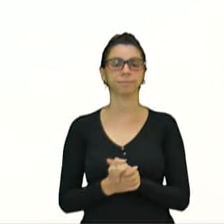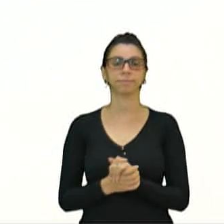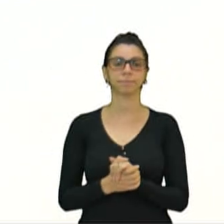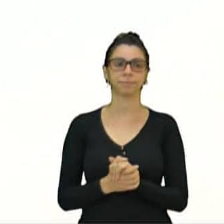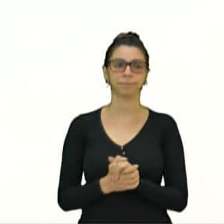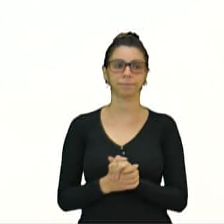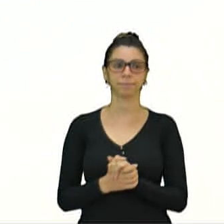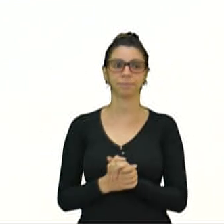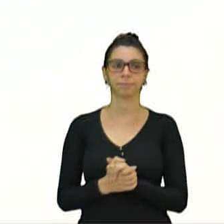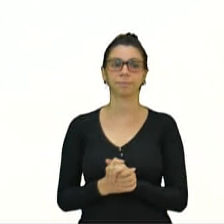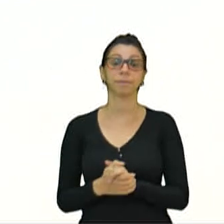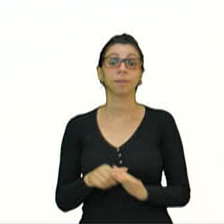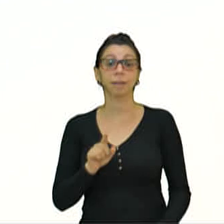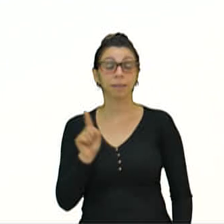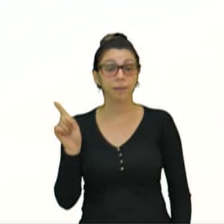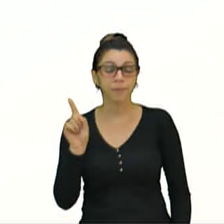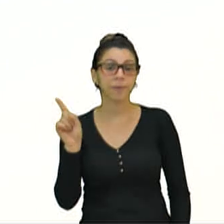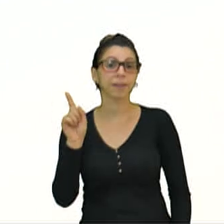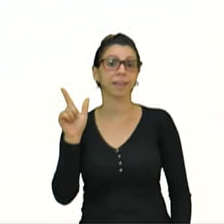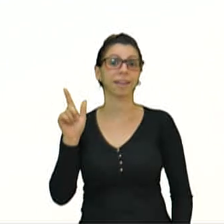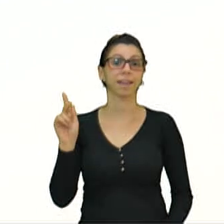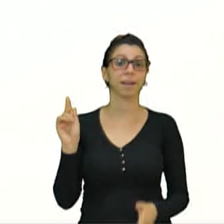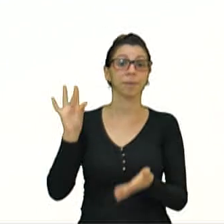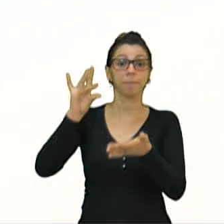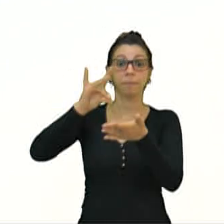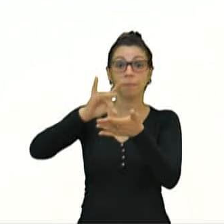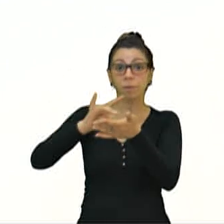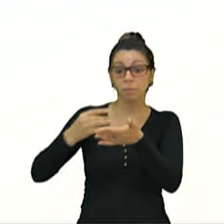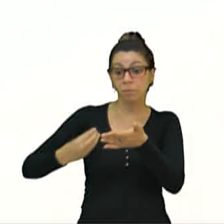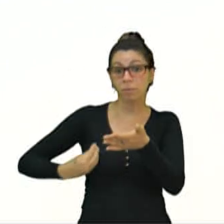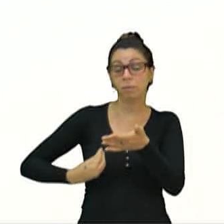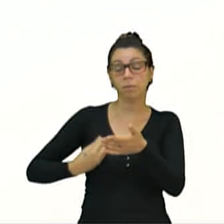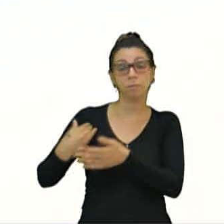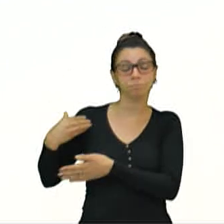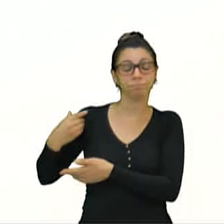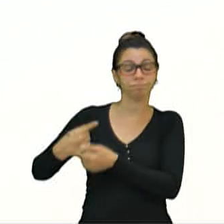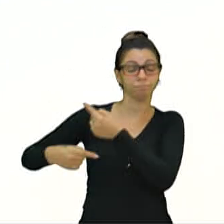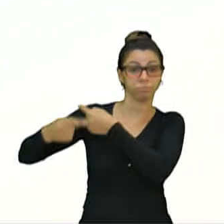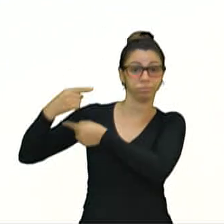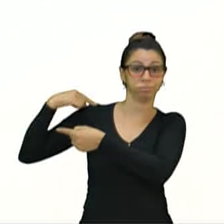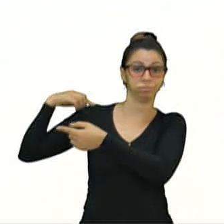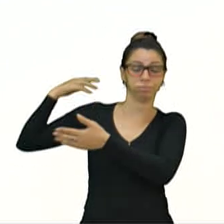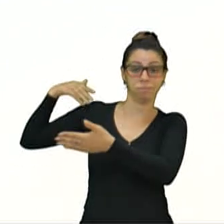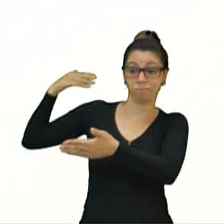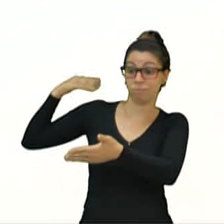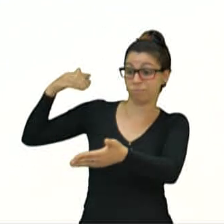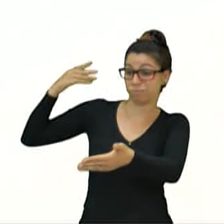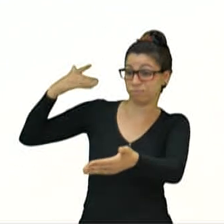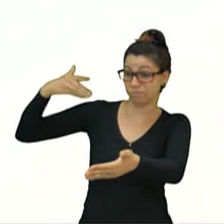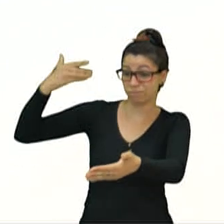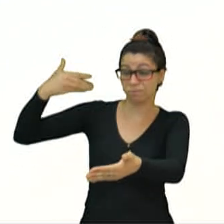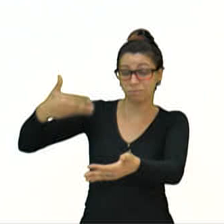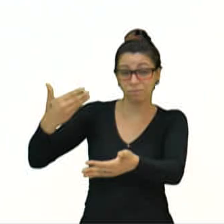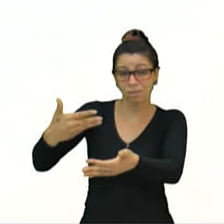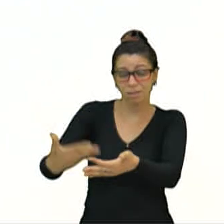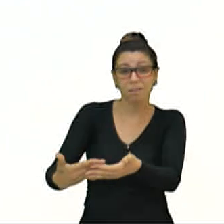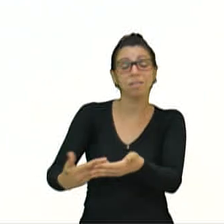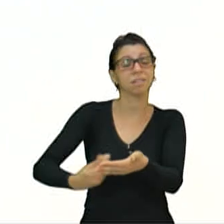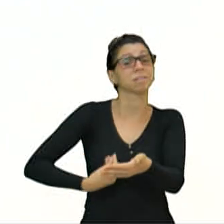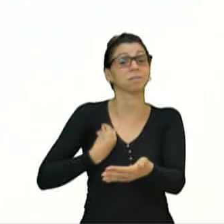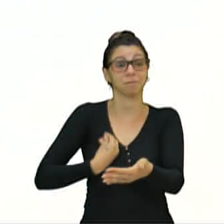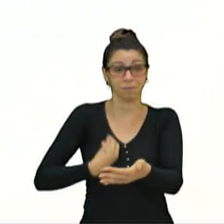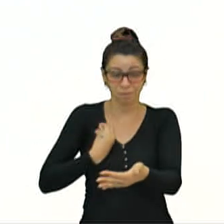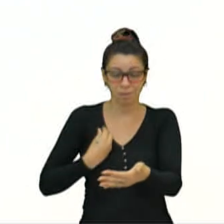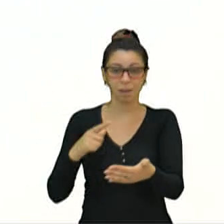o ginkgo biloba como um fóssil vivo. É uma planta que existe há muito tempo. Elas têm folhas